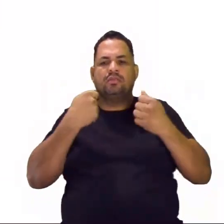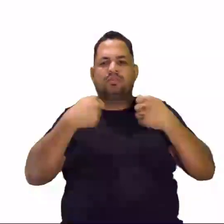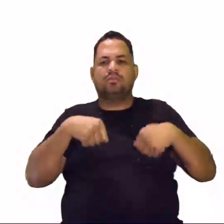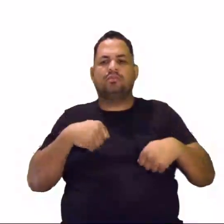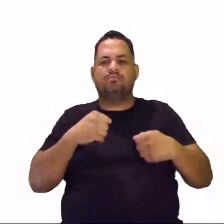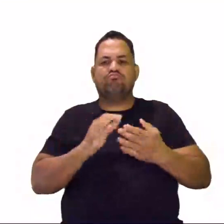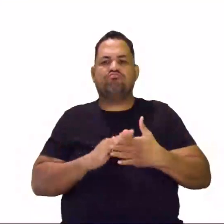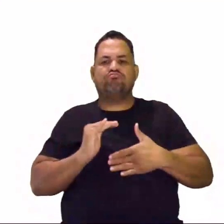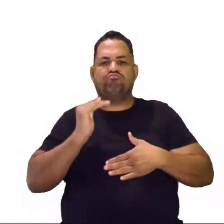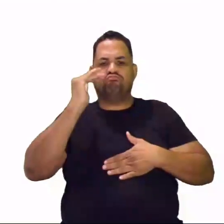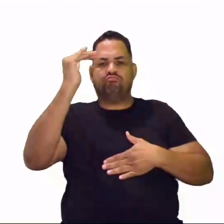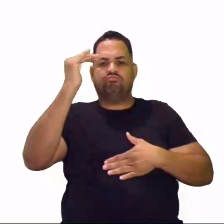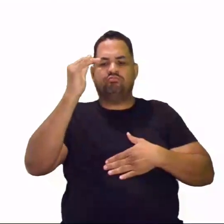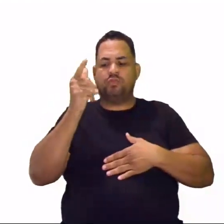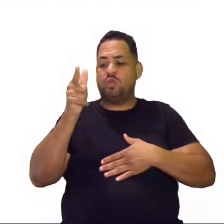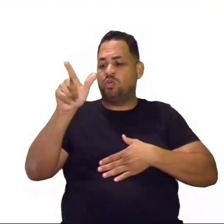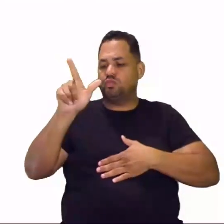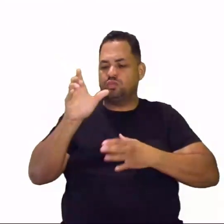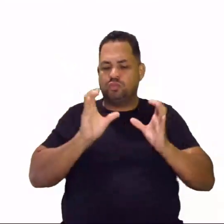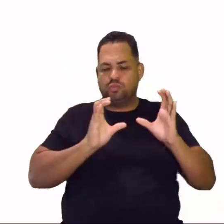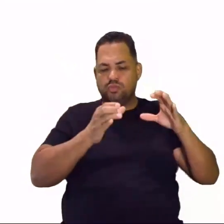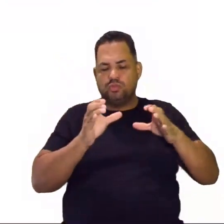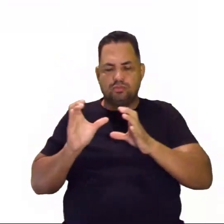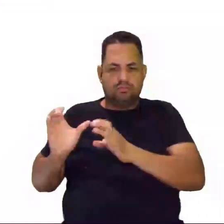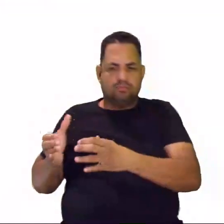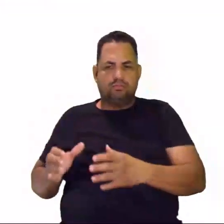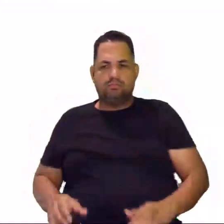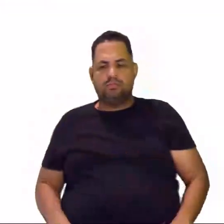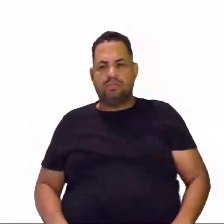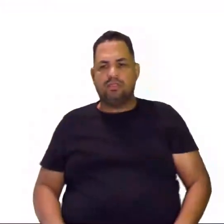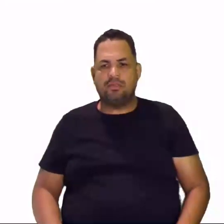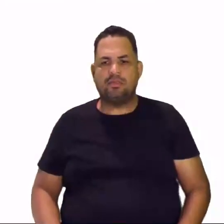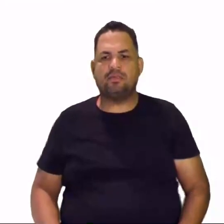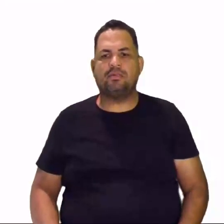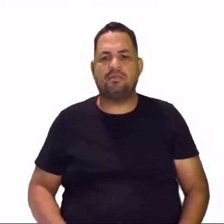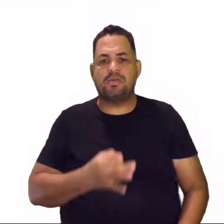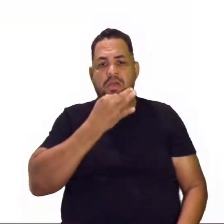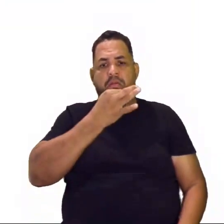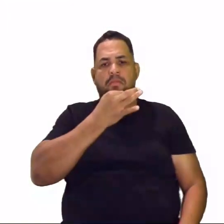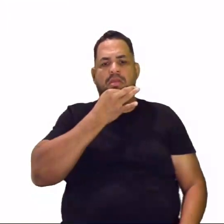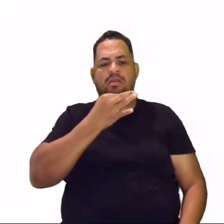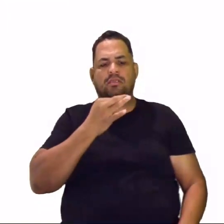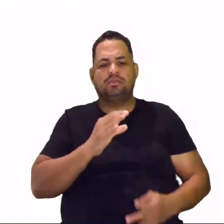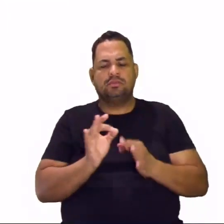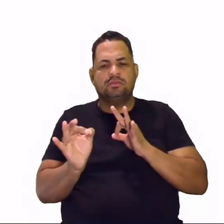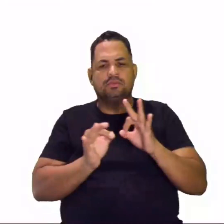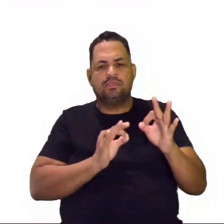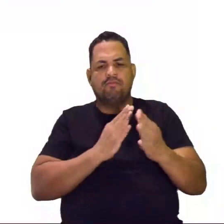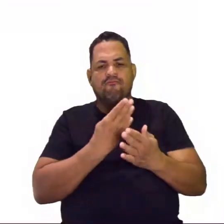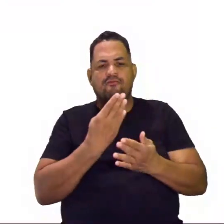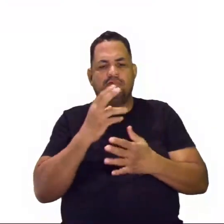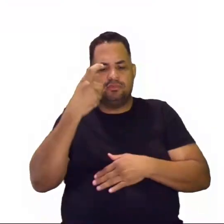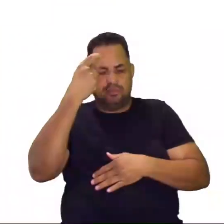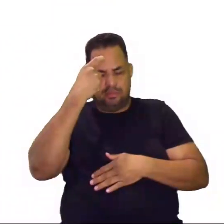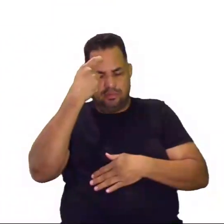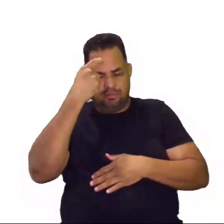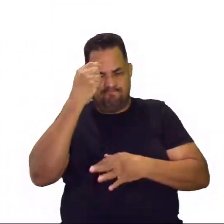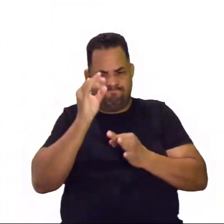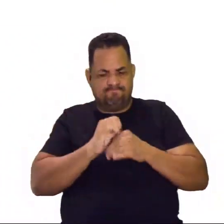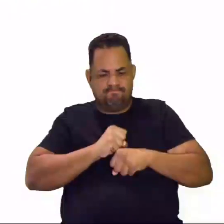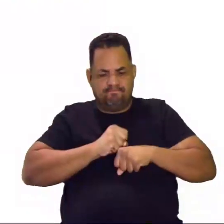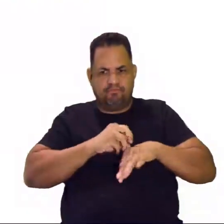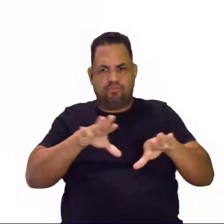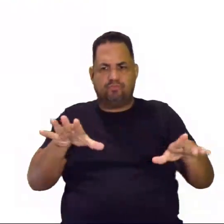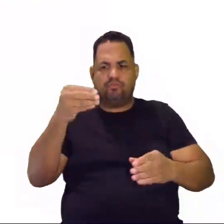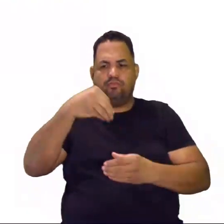de determinados grupos sobre os outros. Então, o discurso que se criou, ou seja, essa falsa consciência que se